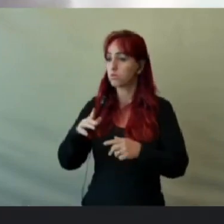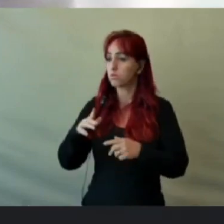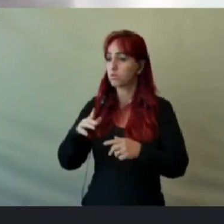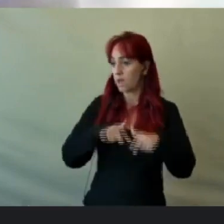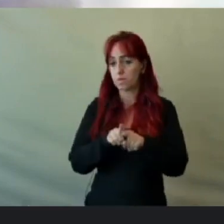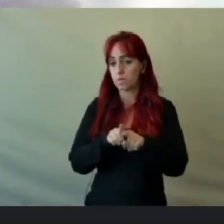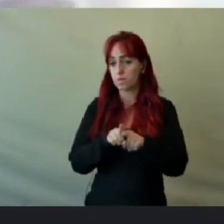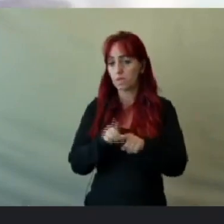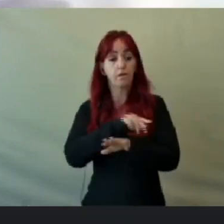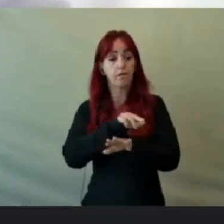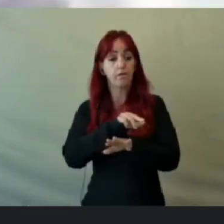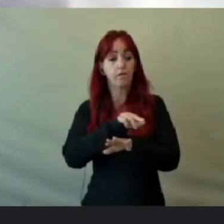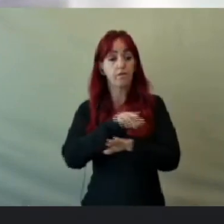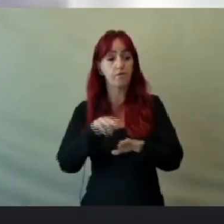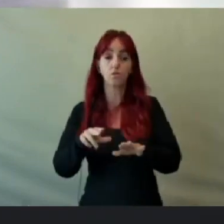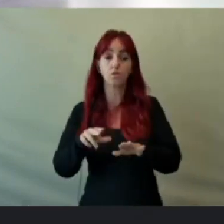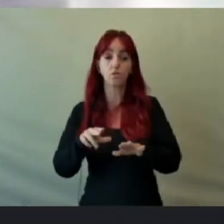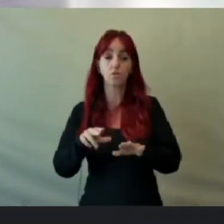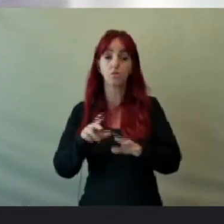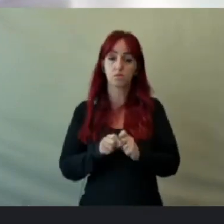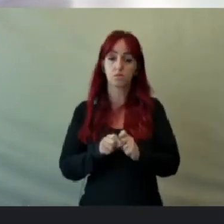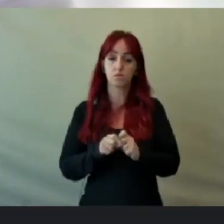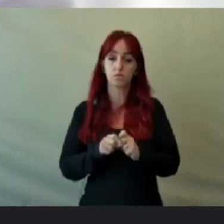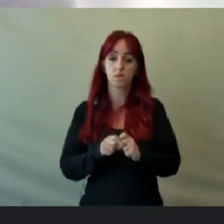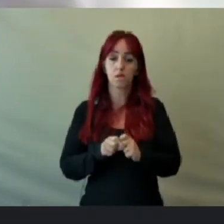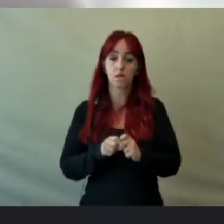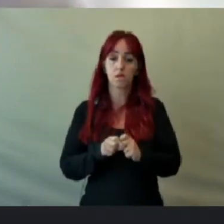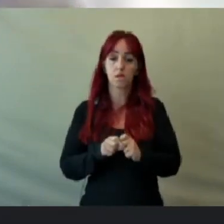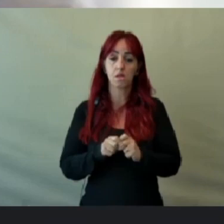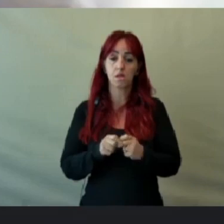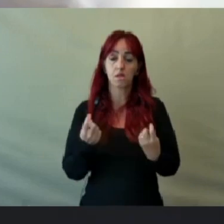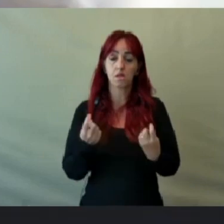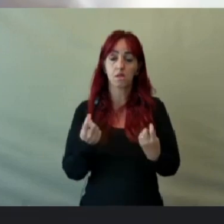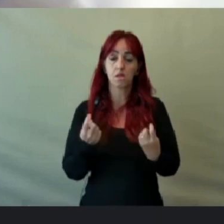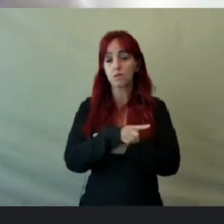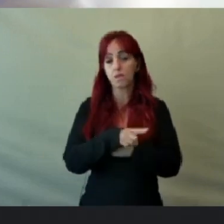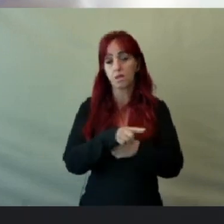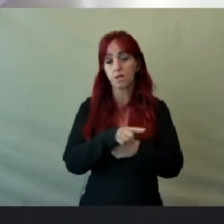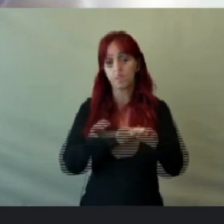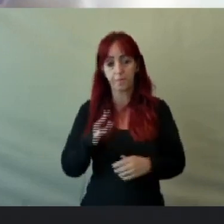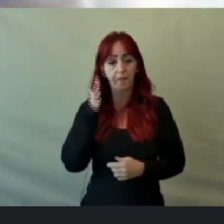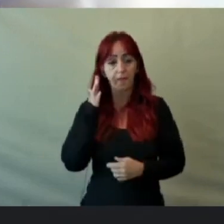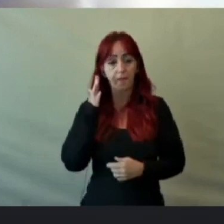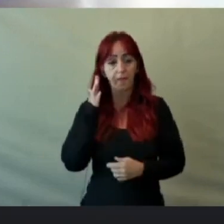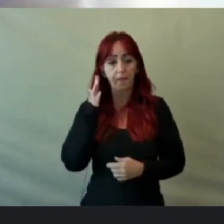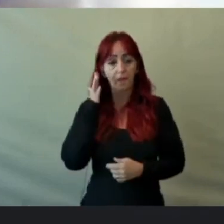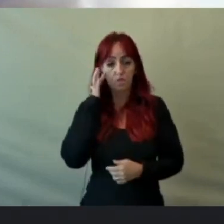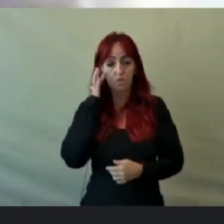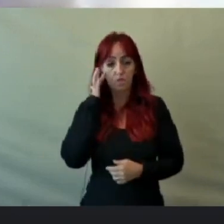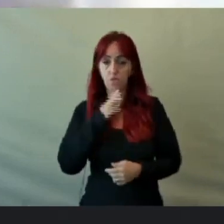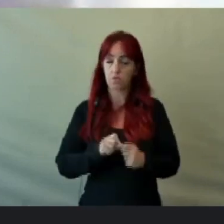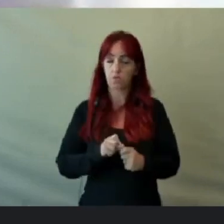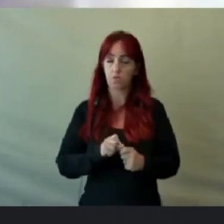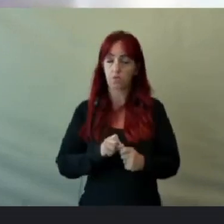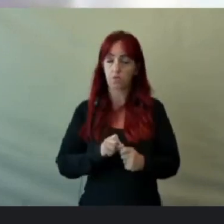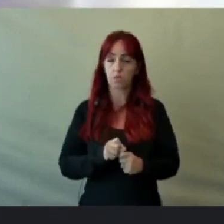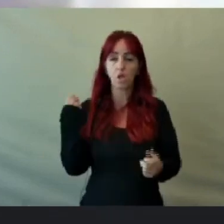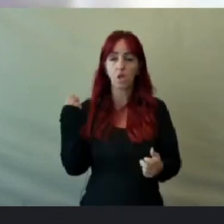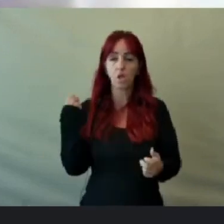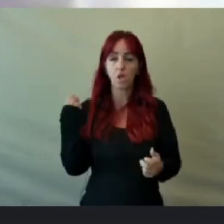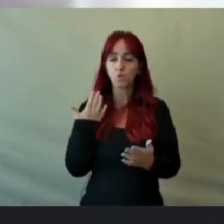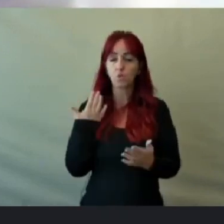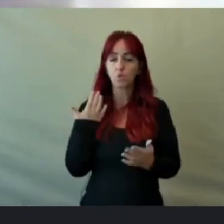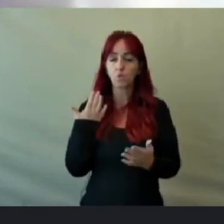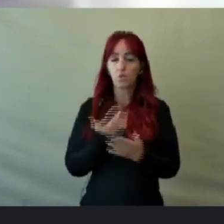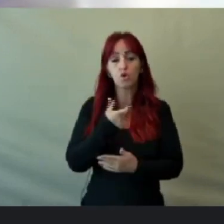audiência e não sei se é do conhecimento de vocês mas durante 12 anos um projeto de lei ficou no Senado